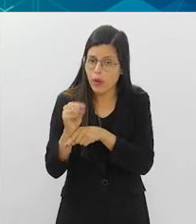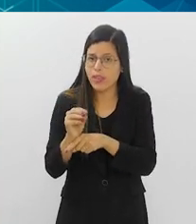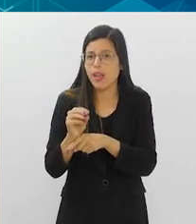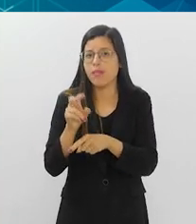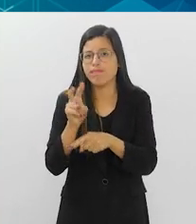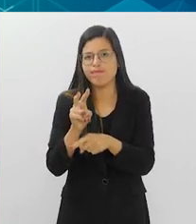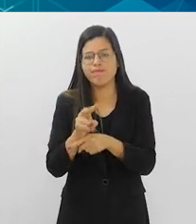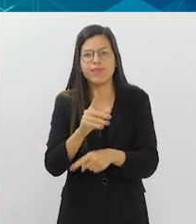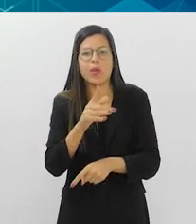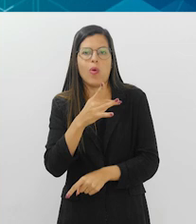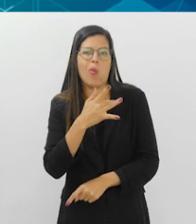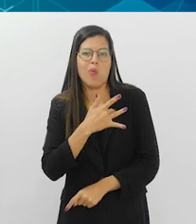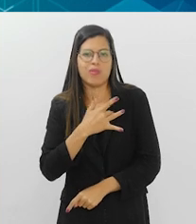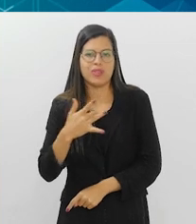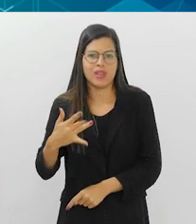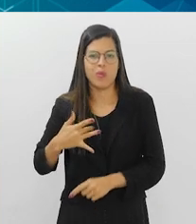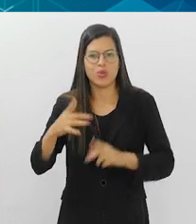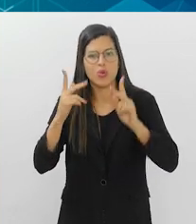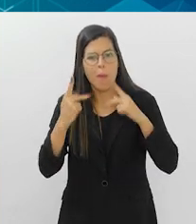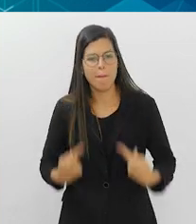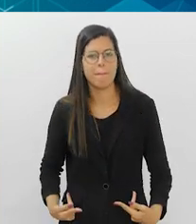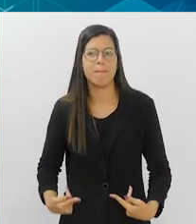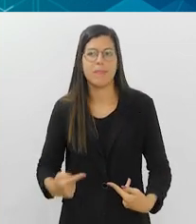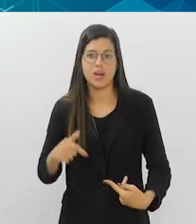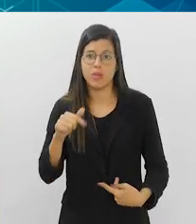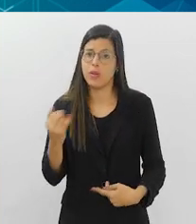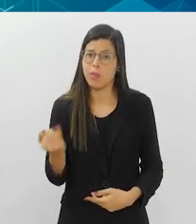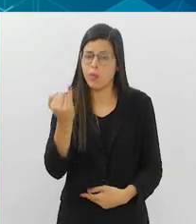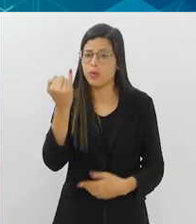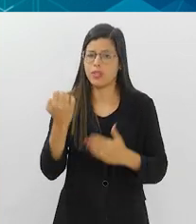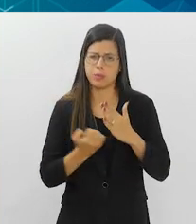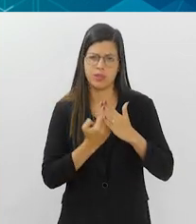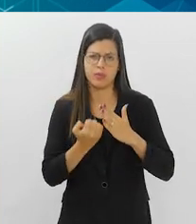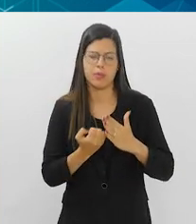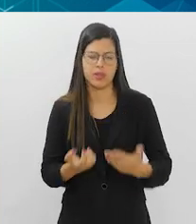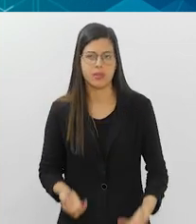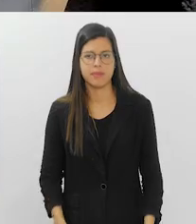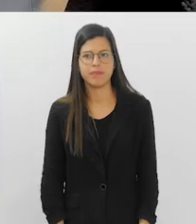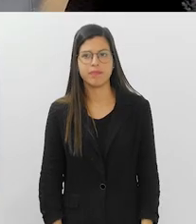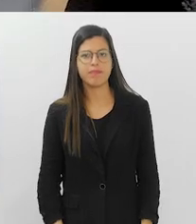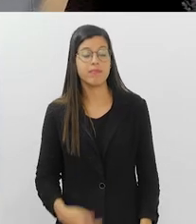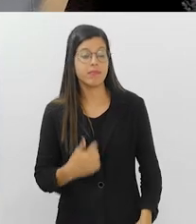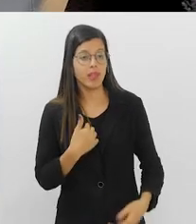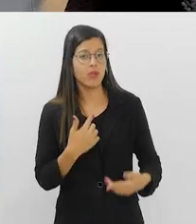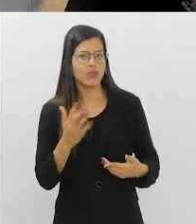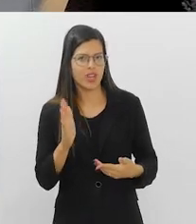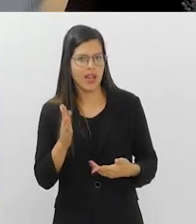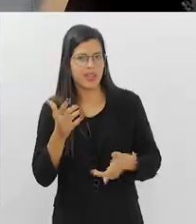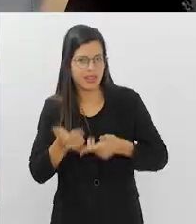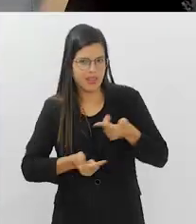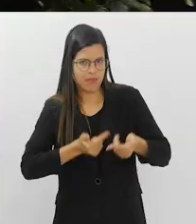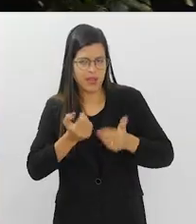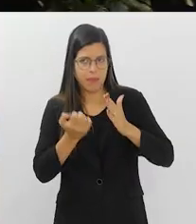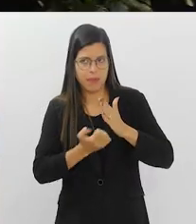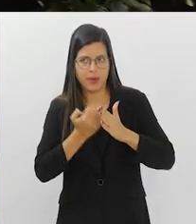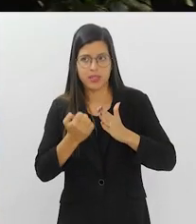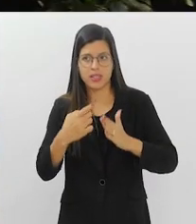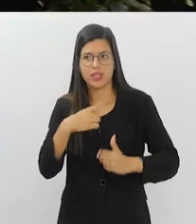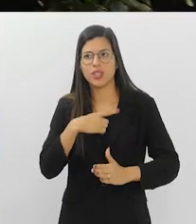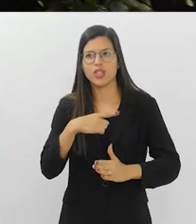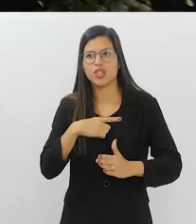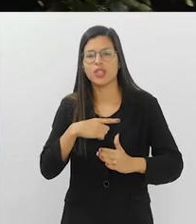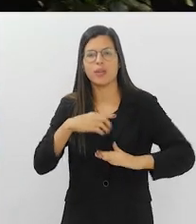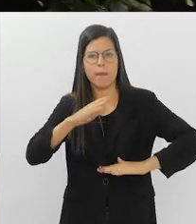como um indivíduo é a coisa certa de se fazer e também é muito vantajoso para as organizações. Eu, pessoalmente, trabalhei numa empresa em que tinha a presença